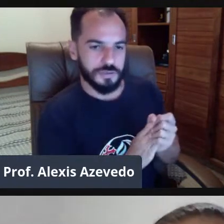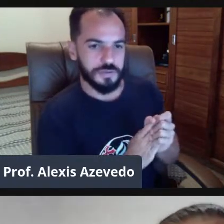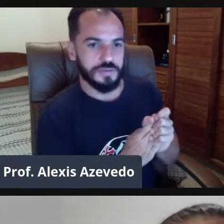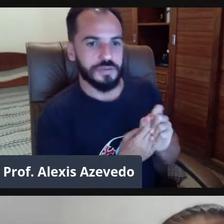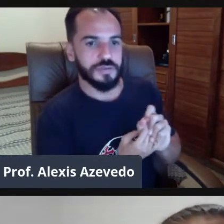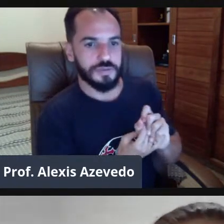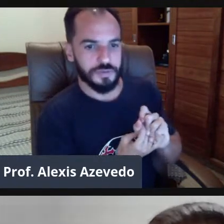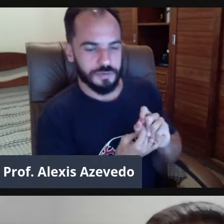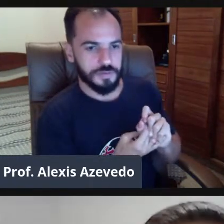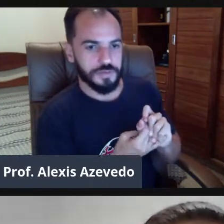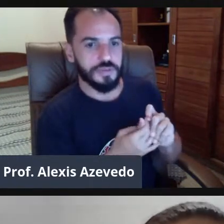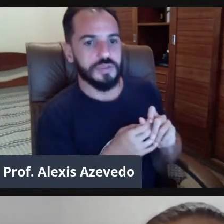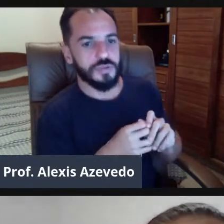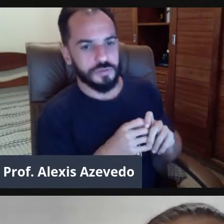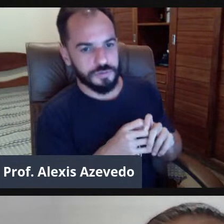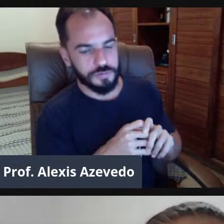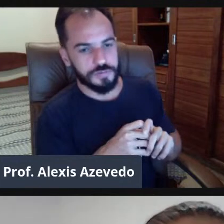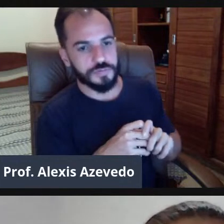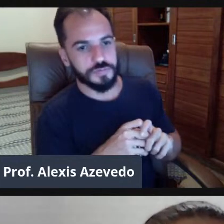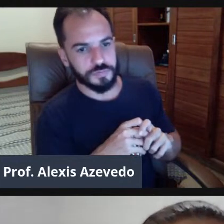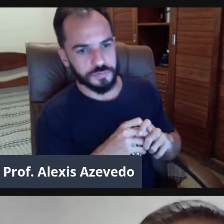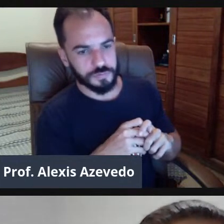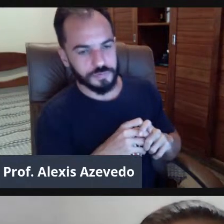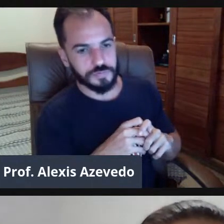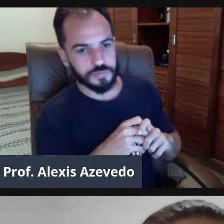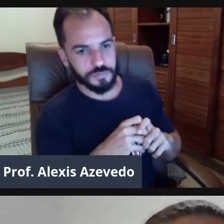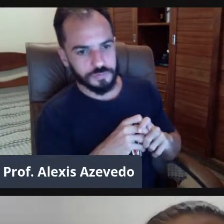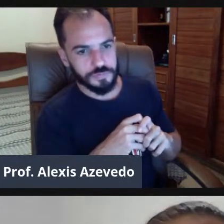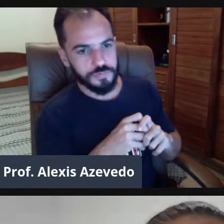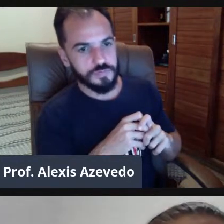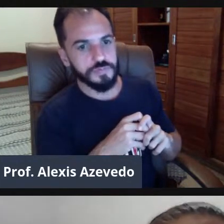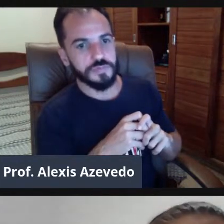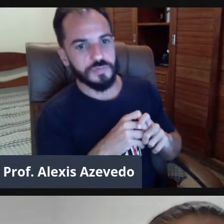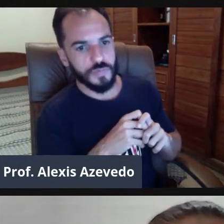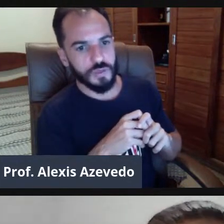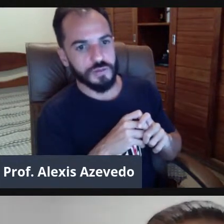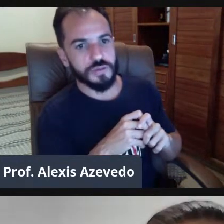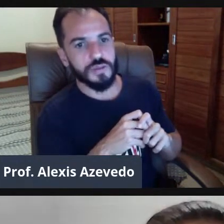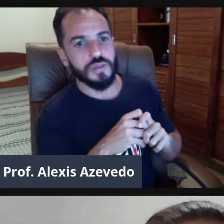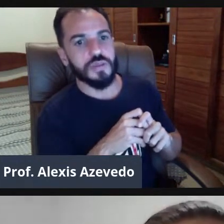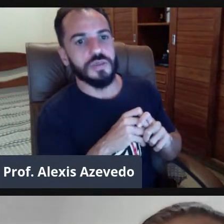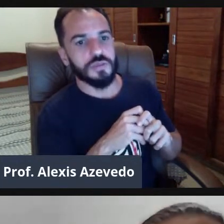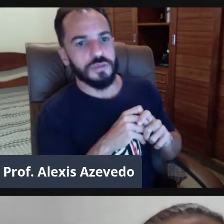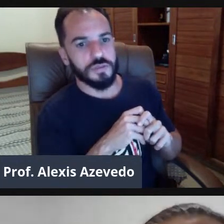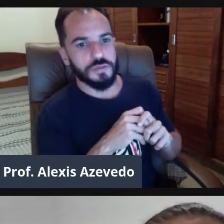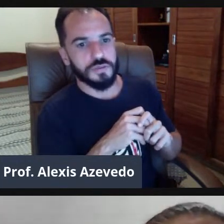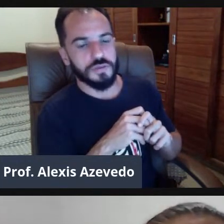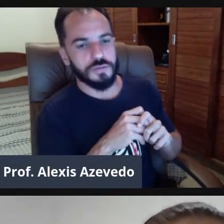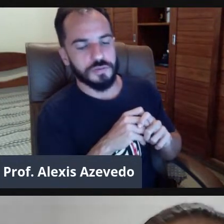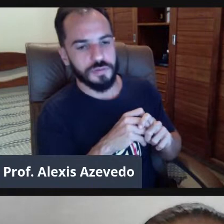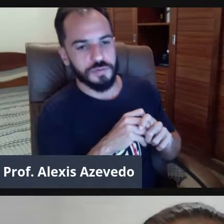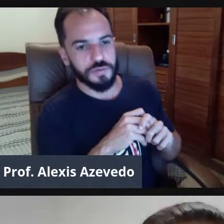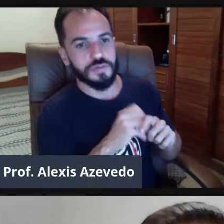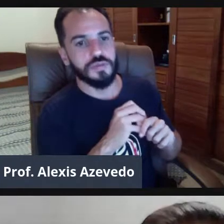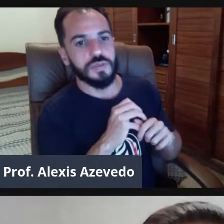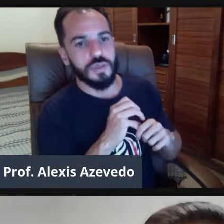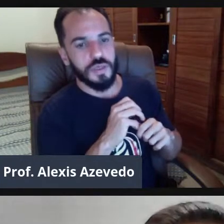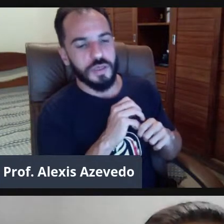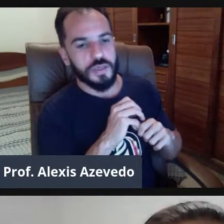curso dos laboratórios com as atividades que estão substituindo o